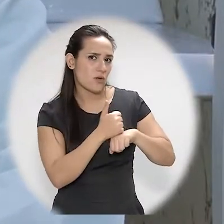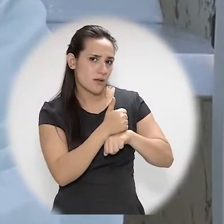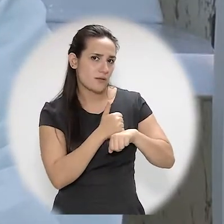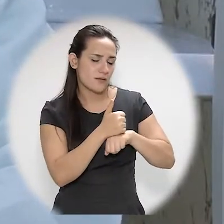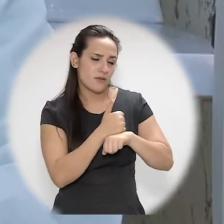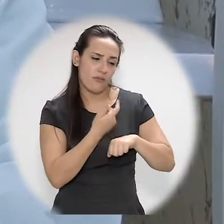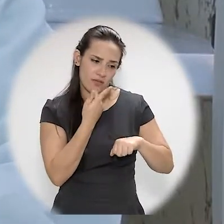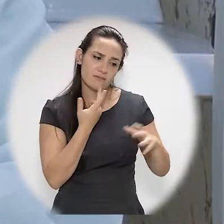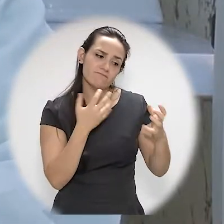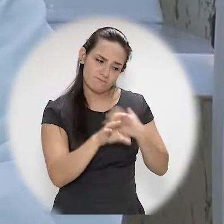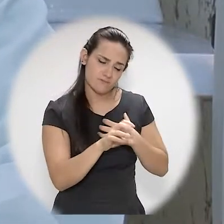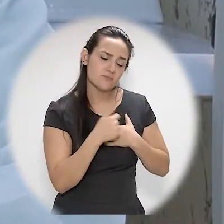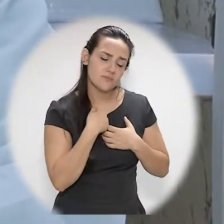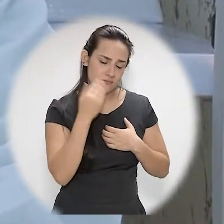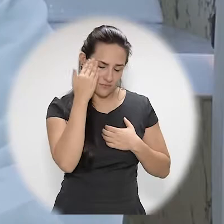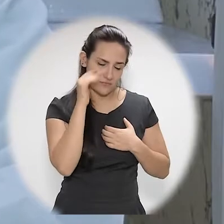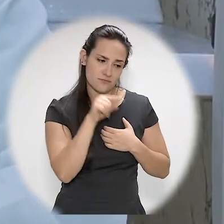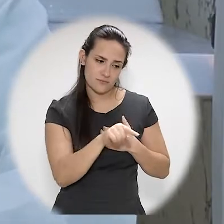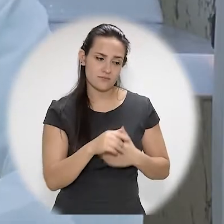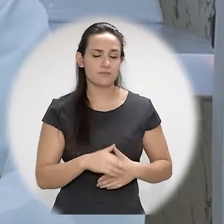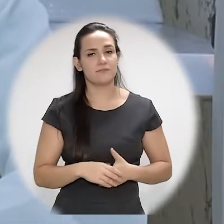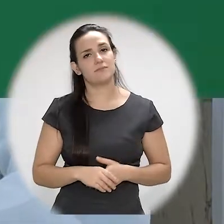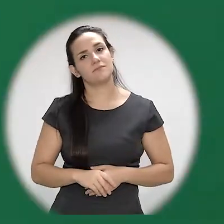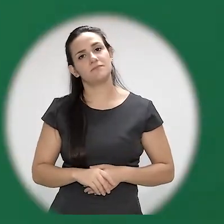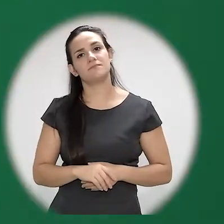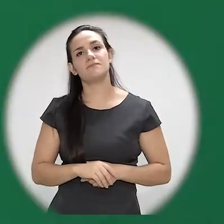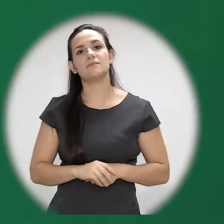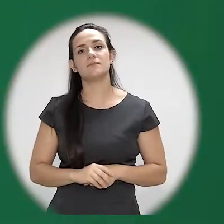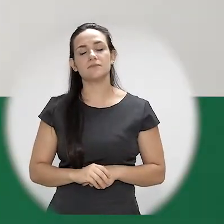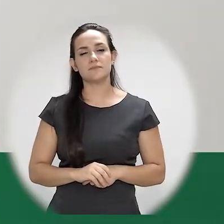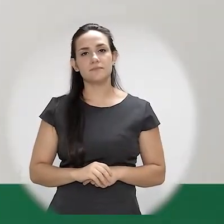dar atenção justamente porque eu entendo o que eles estão passando.